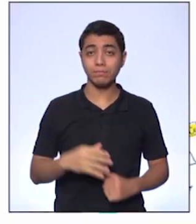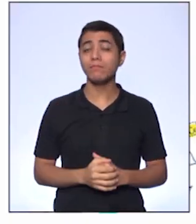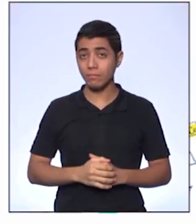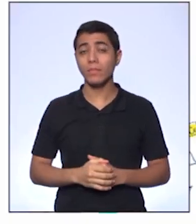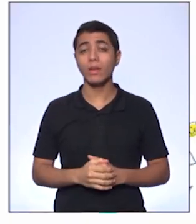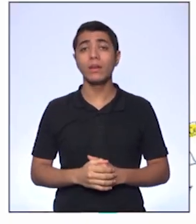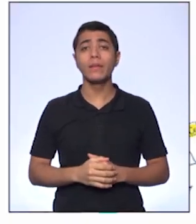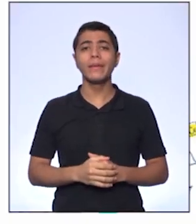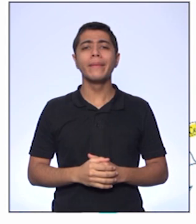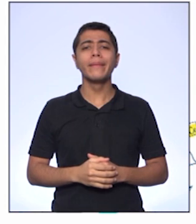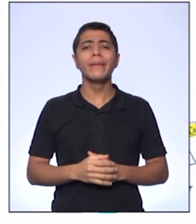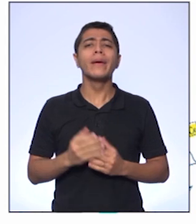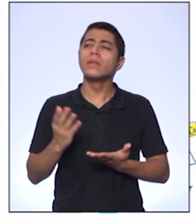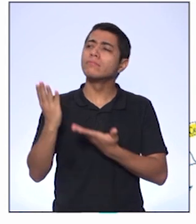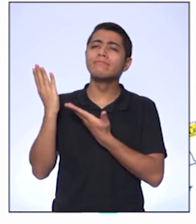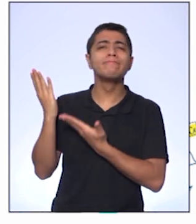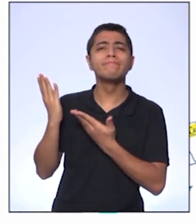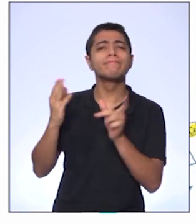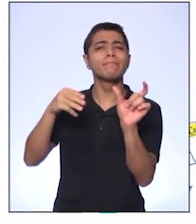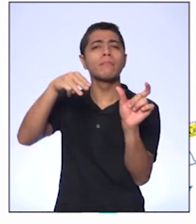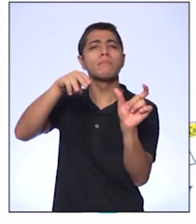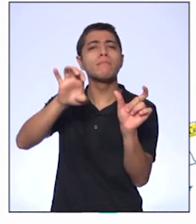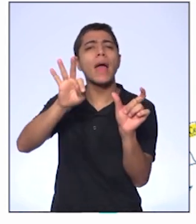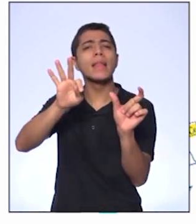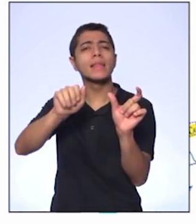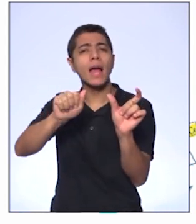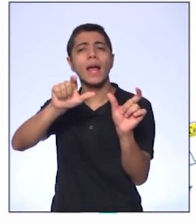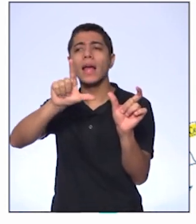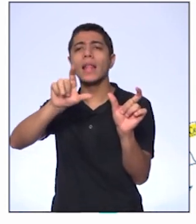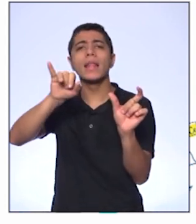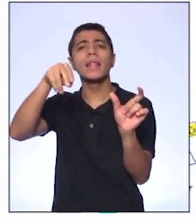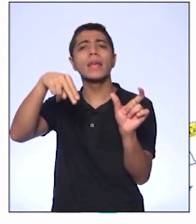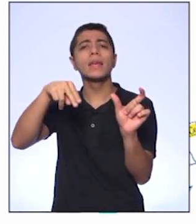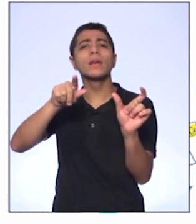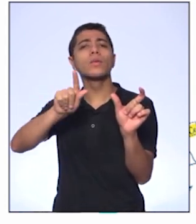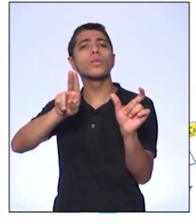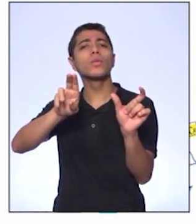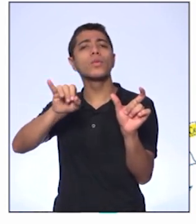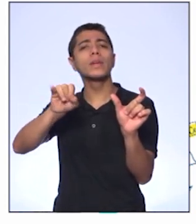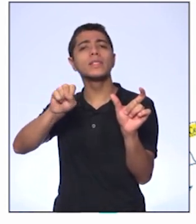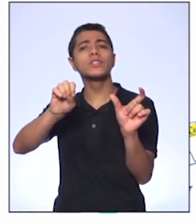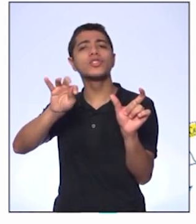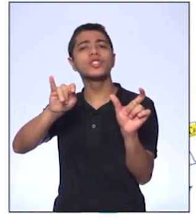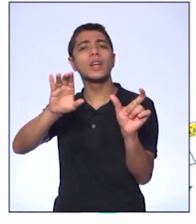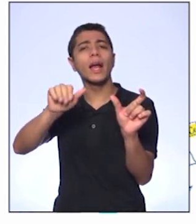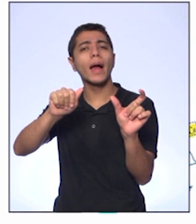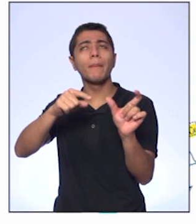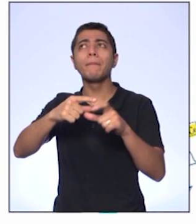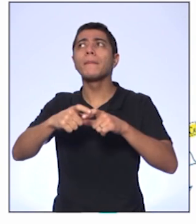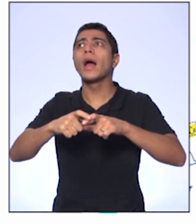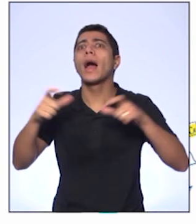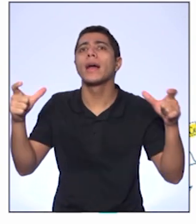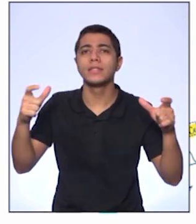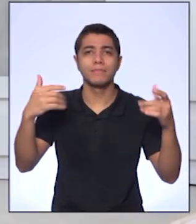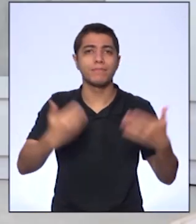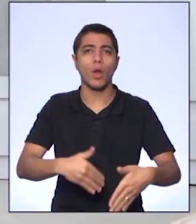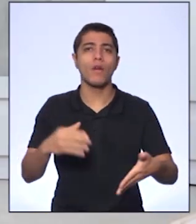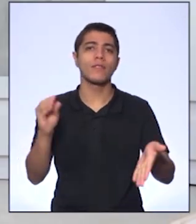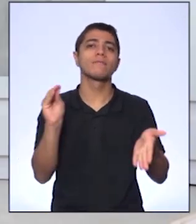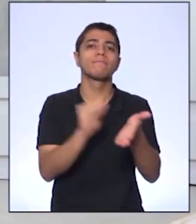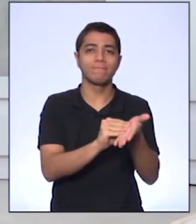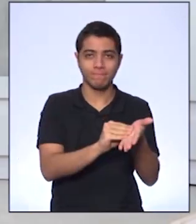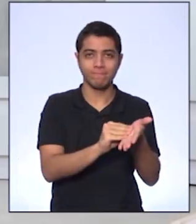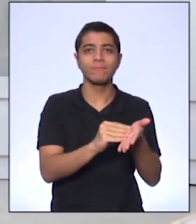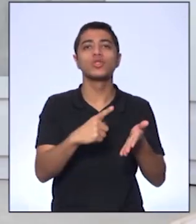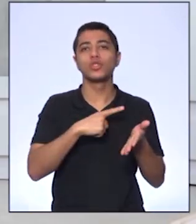Gente, função metalinguística é a função mais apresentada nas provas. Por quê? Porque quando eu escrevo